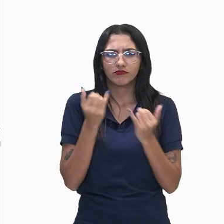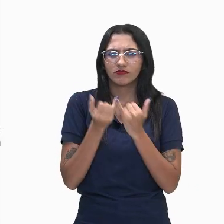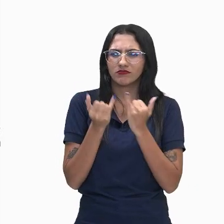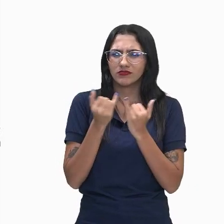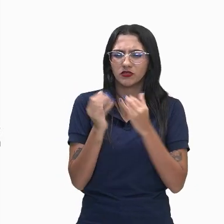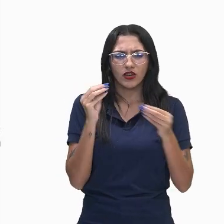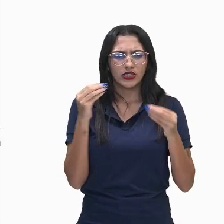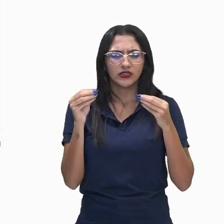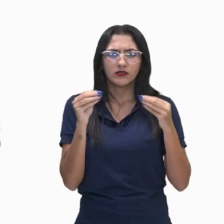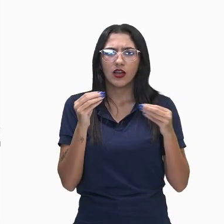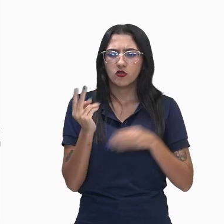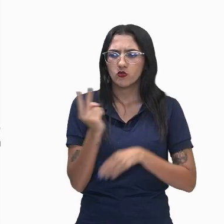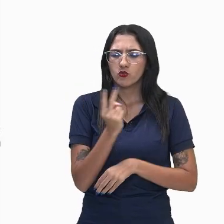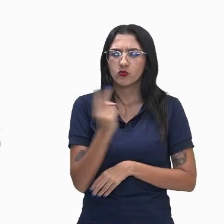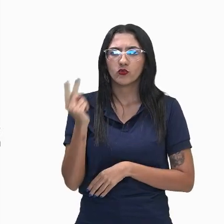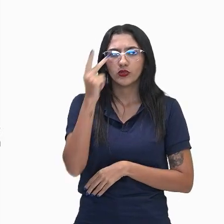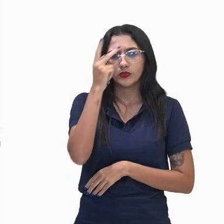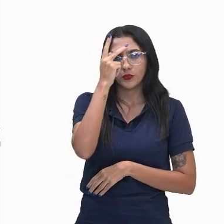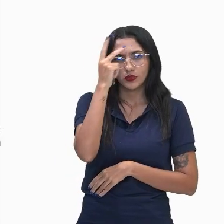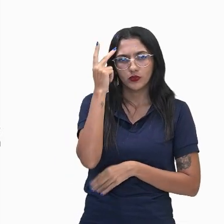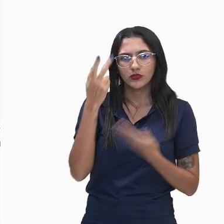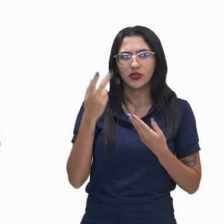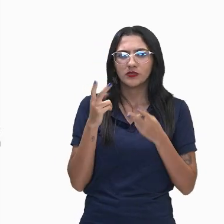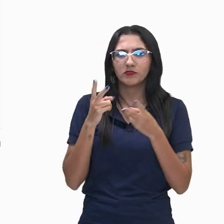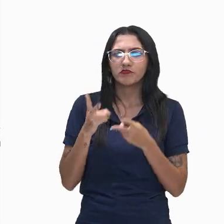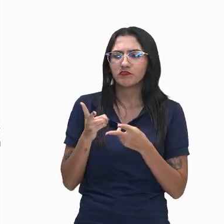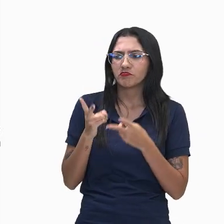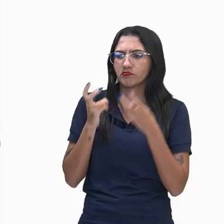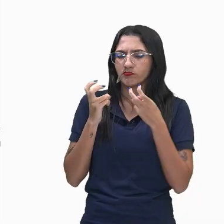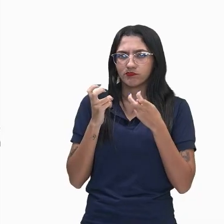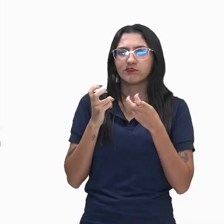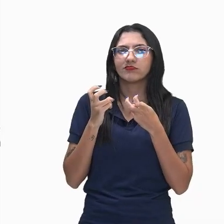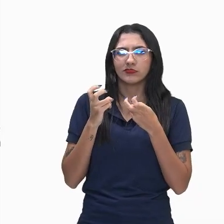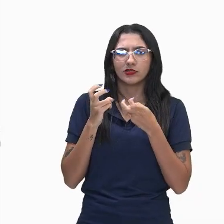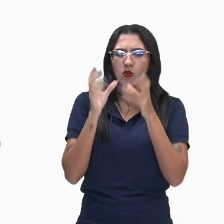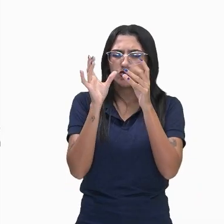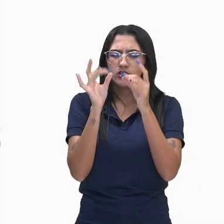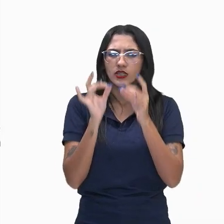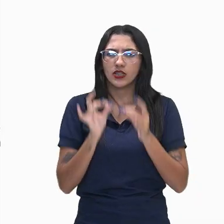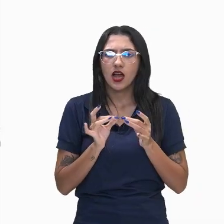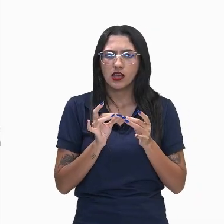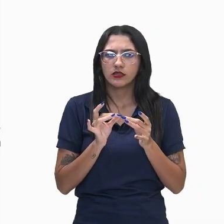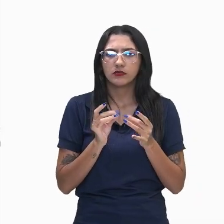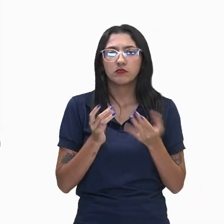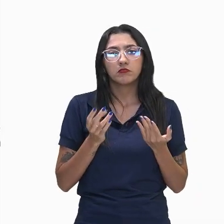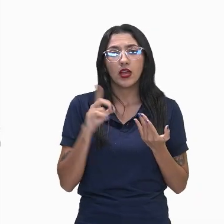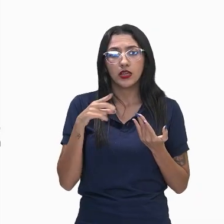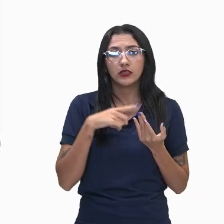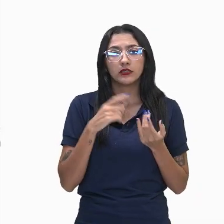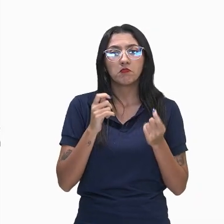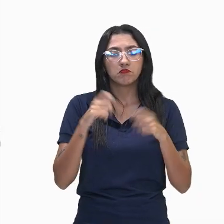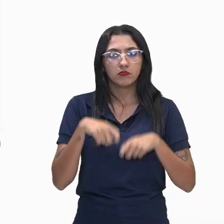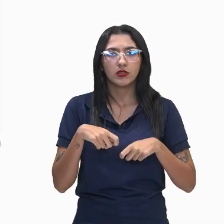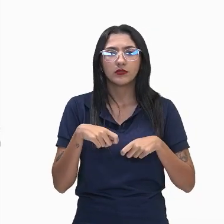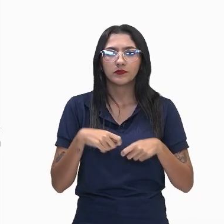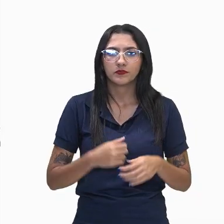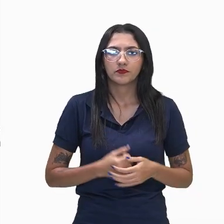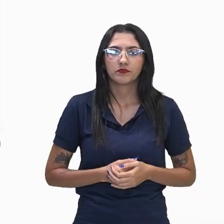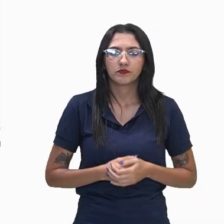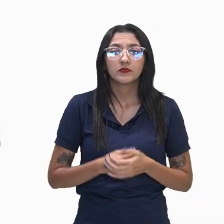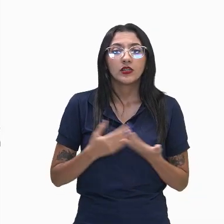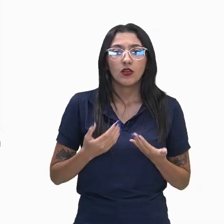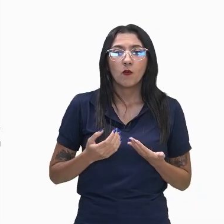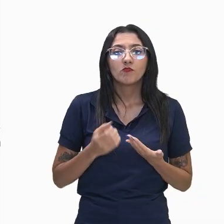outro e você consegue perceber a musculatura. Isso é proposital. Porque quando estamos